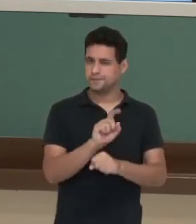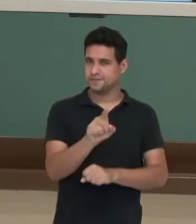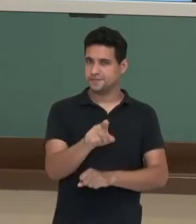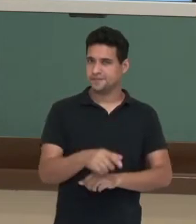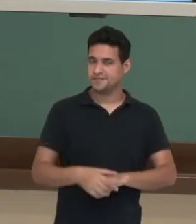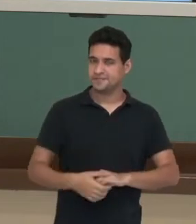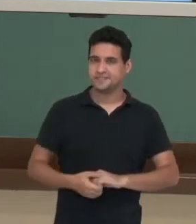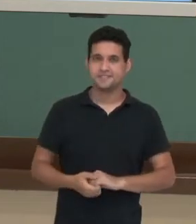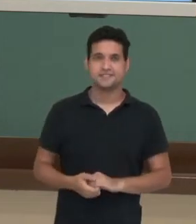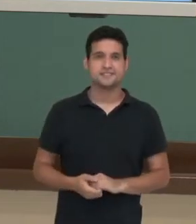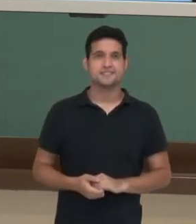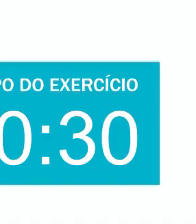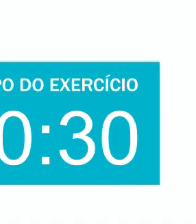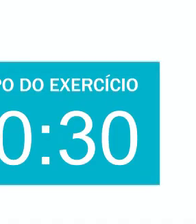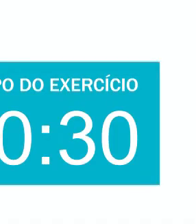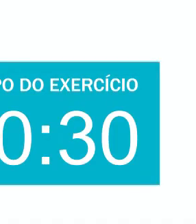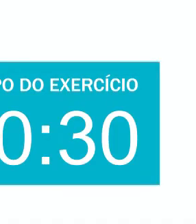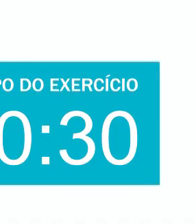pouco, ok?